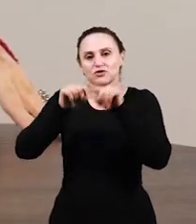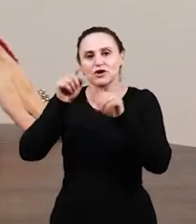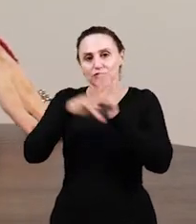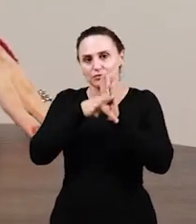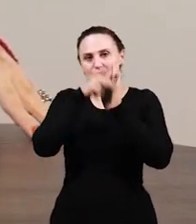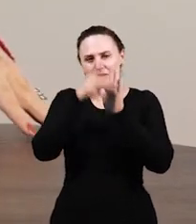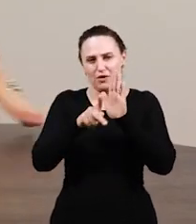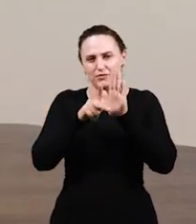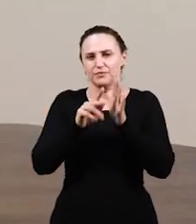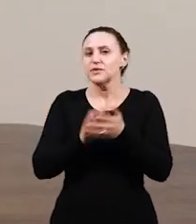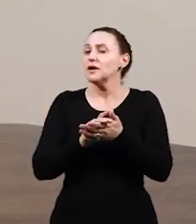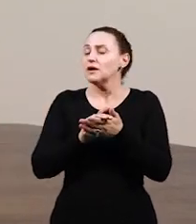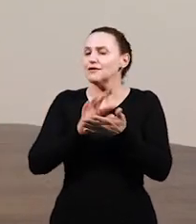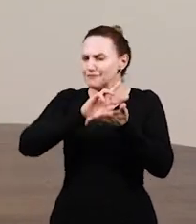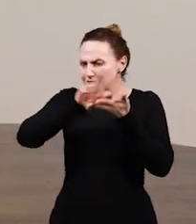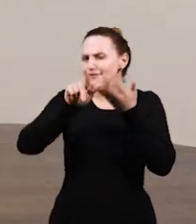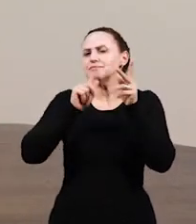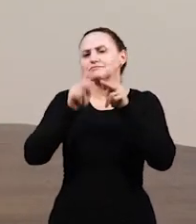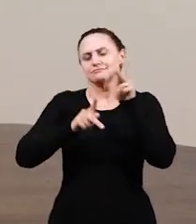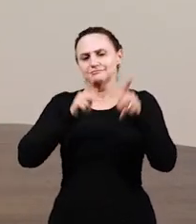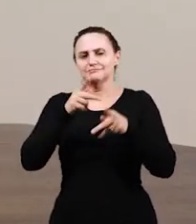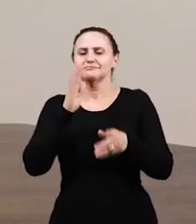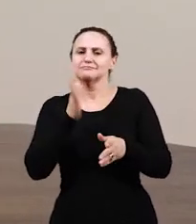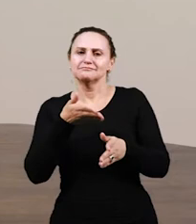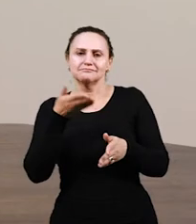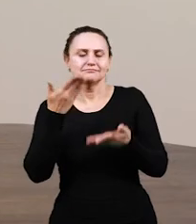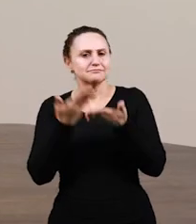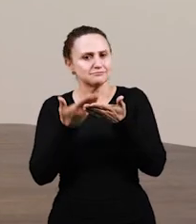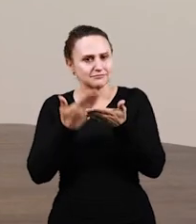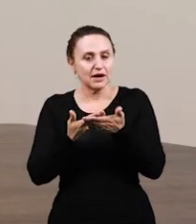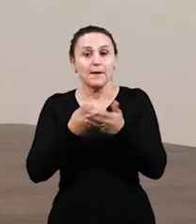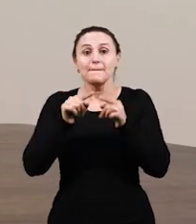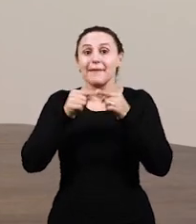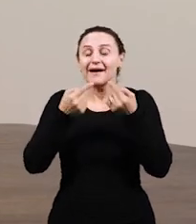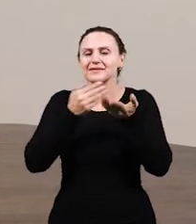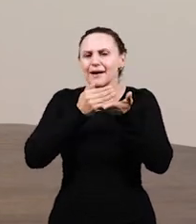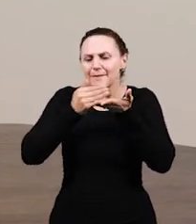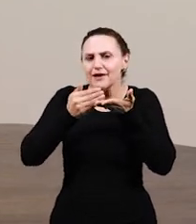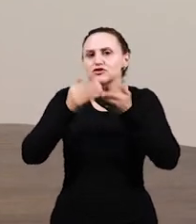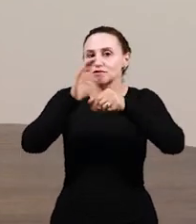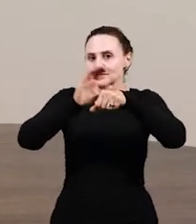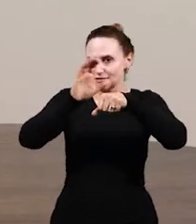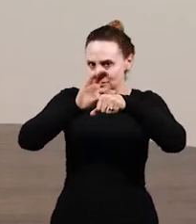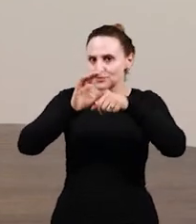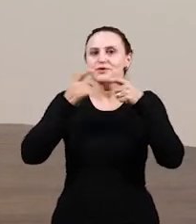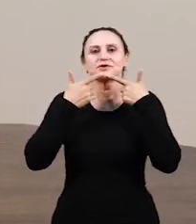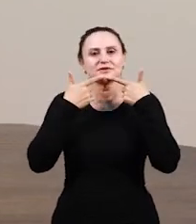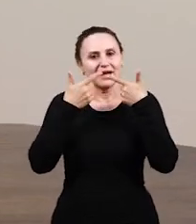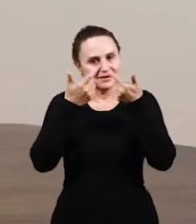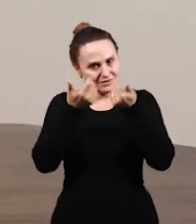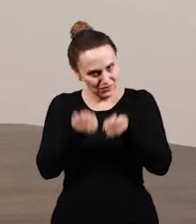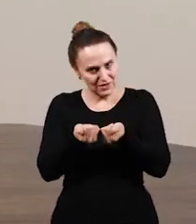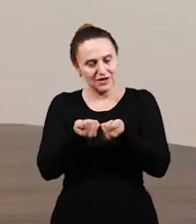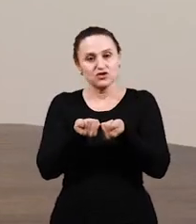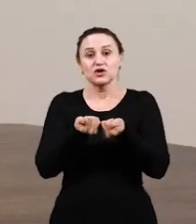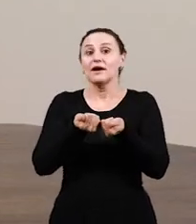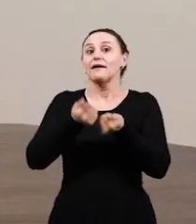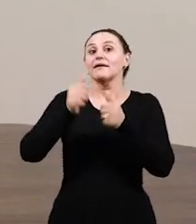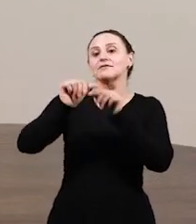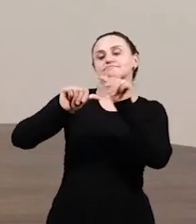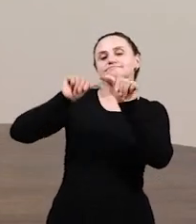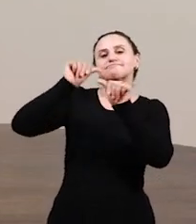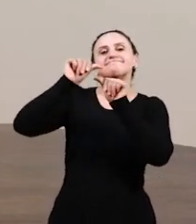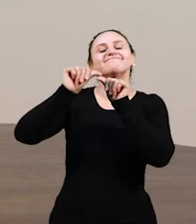povos estudaram a linguagem mas foi só a partir da publicação do curso de linguística geral que ela adquiriu então o status de ciência